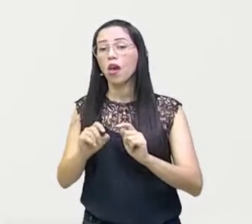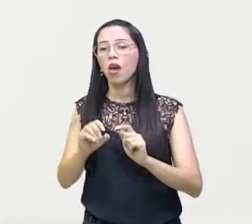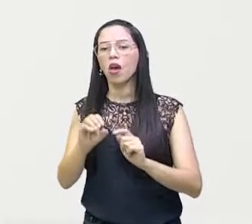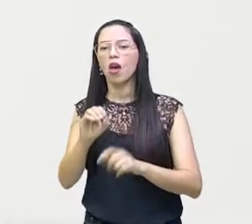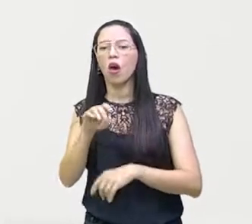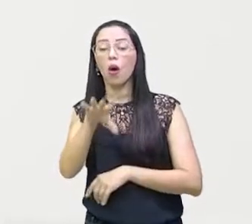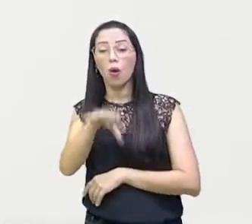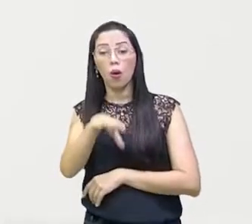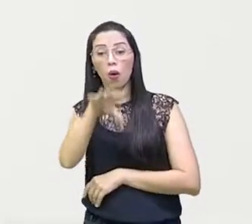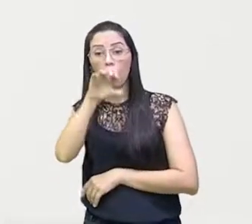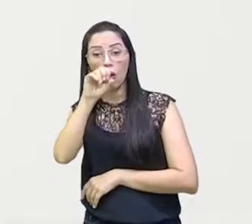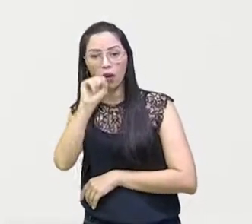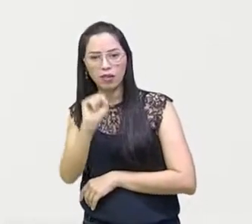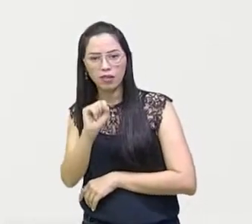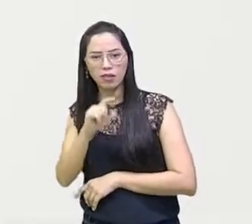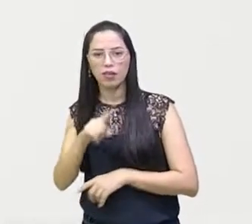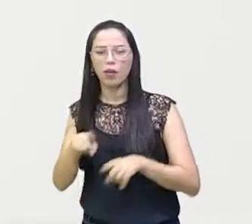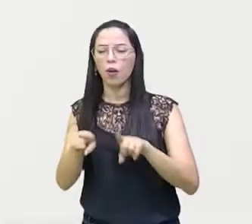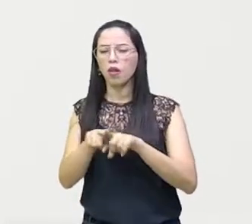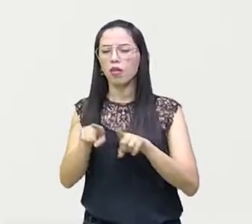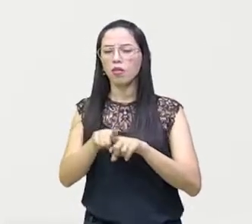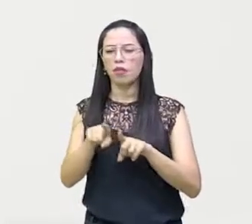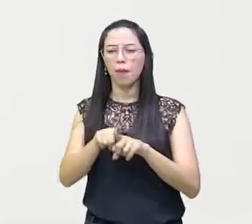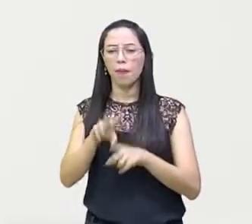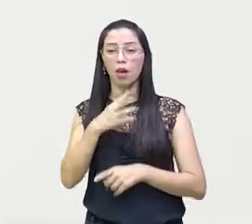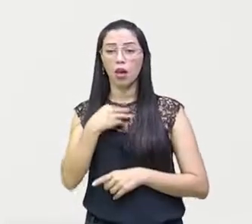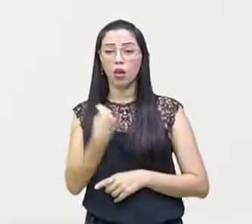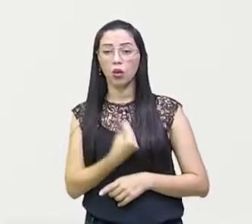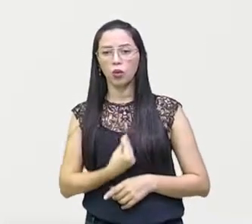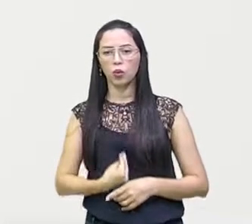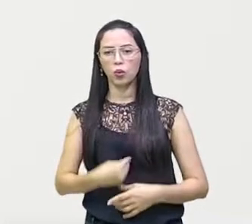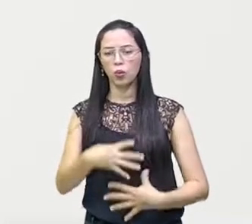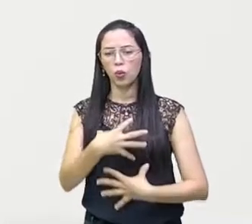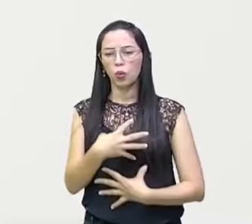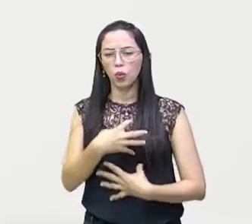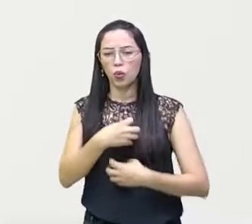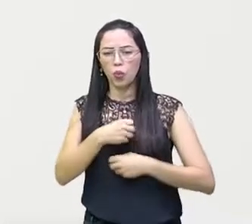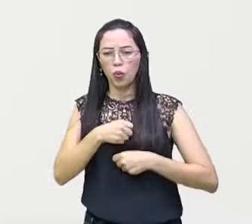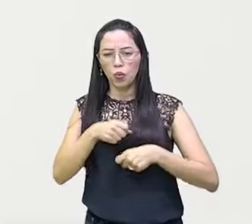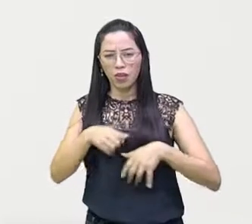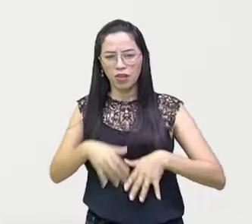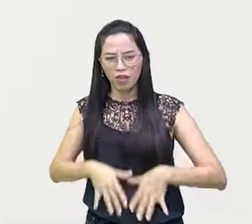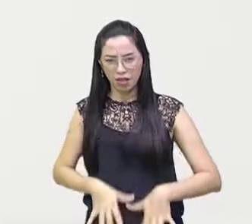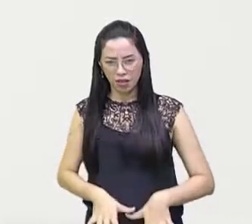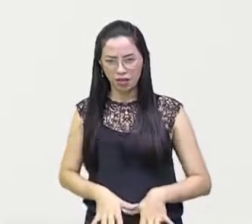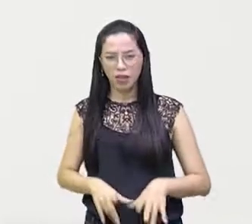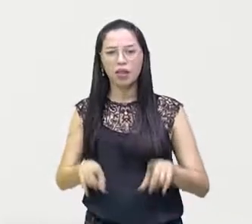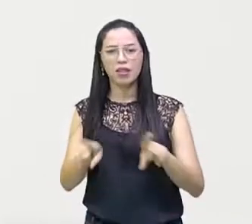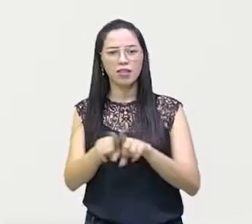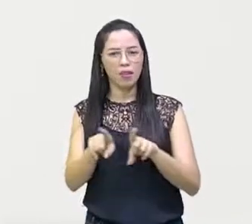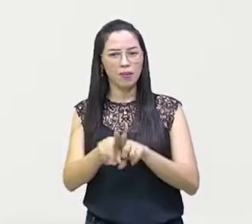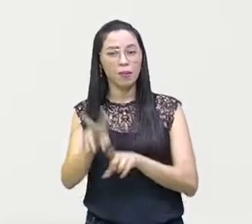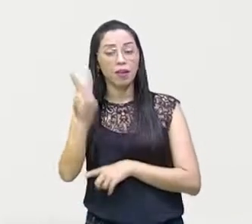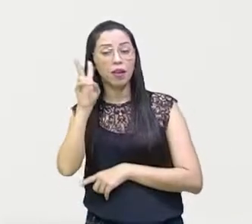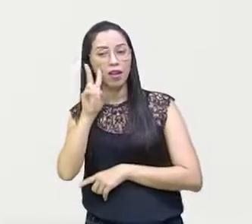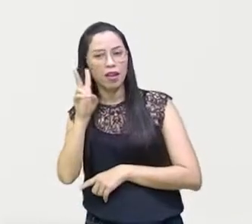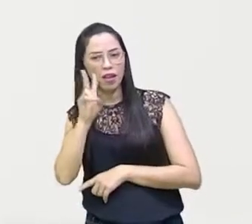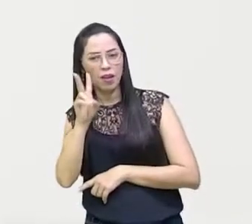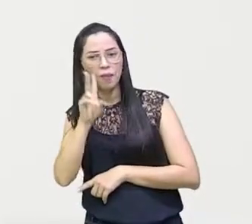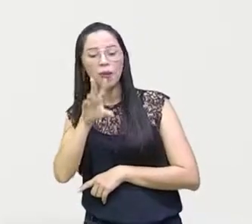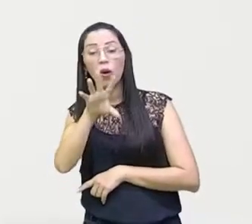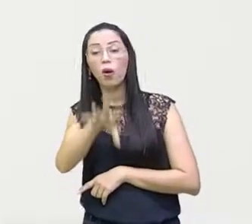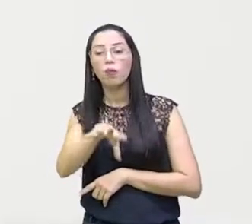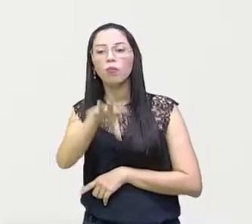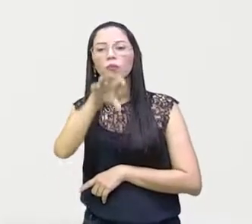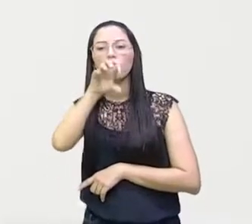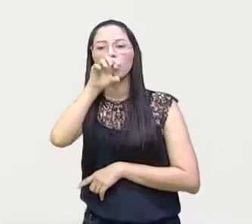e nutrientes. O oxigênio, lembra que nós estudamos em respiração, que vem dos pulmões, e os nutrientes nós